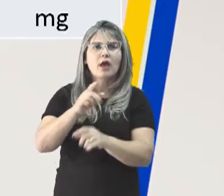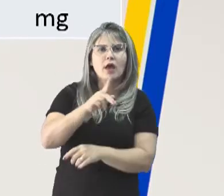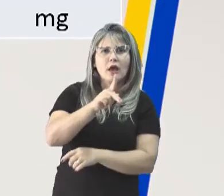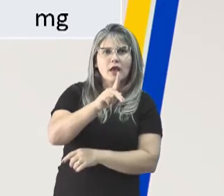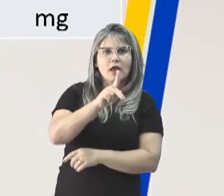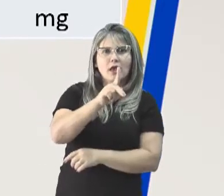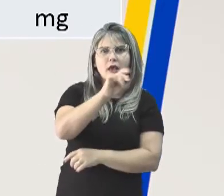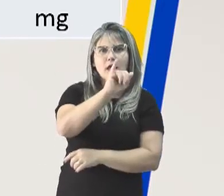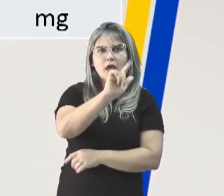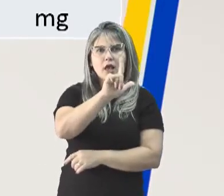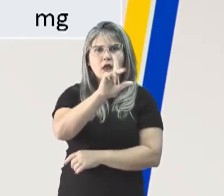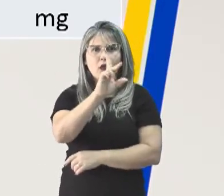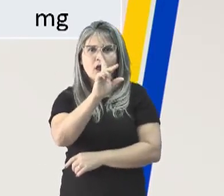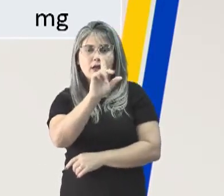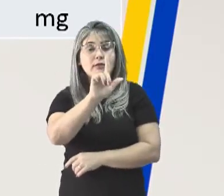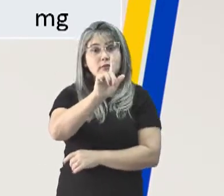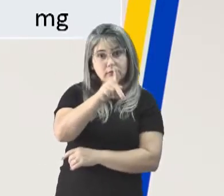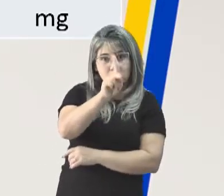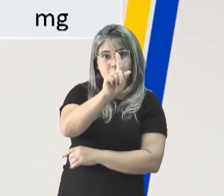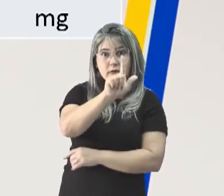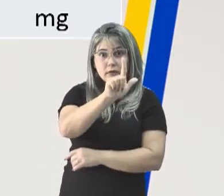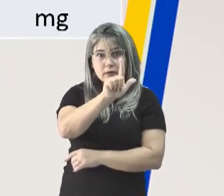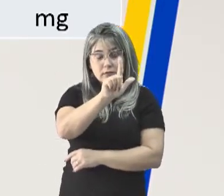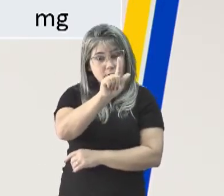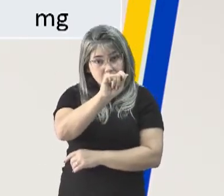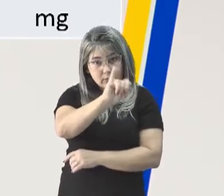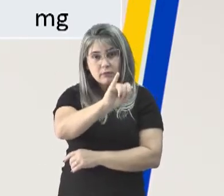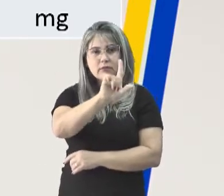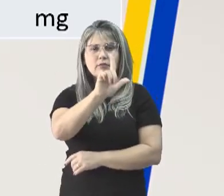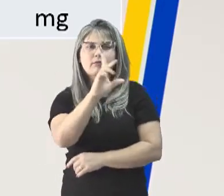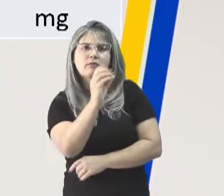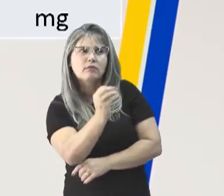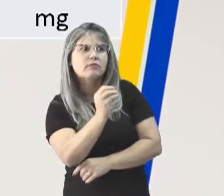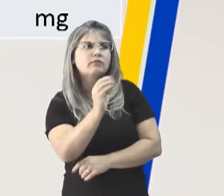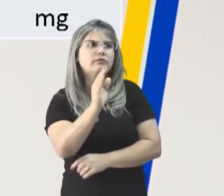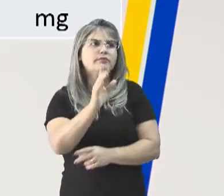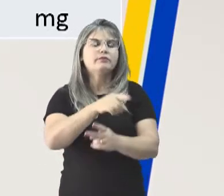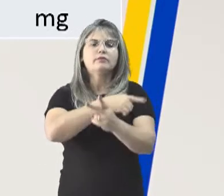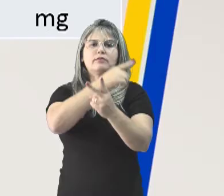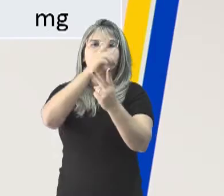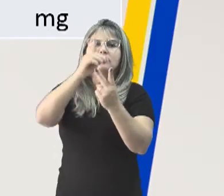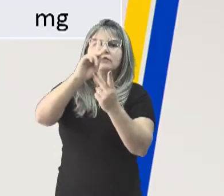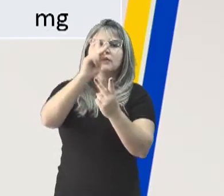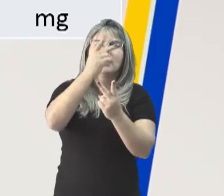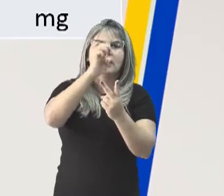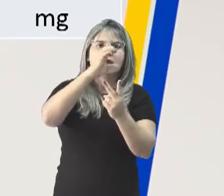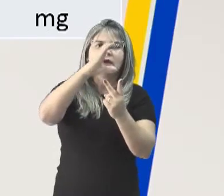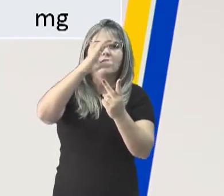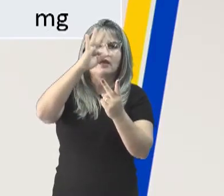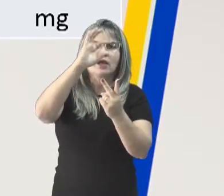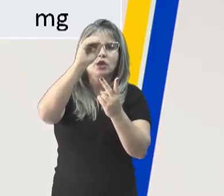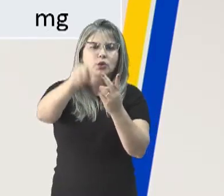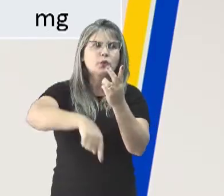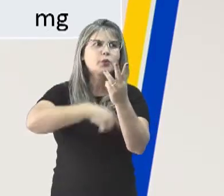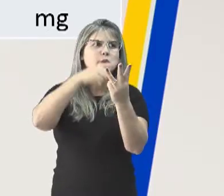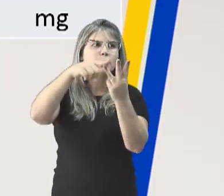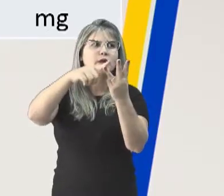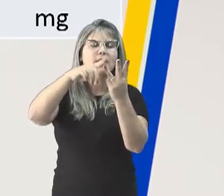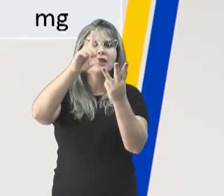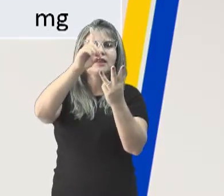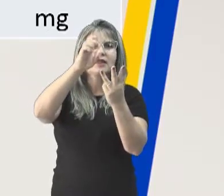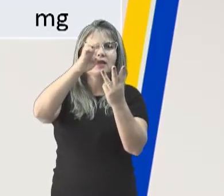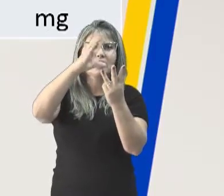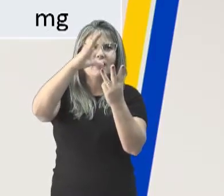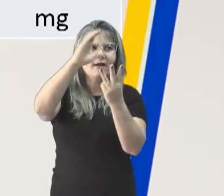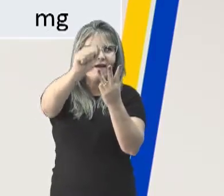deca, esses nomes são prefixos gregos. Quilo significa mil, hecto, 100 e deca significa